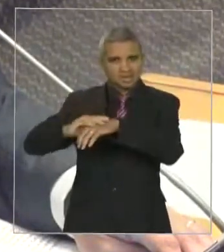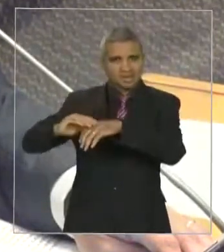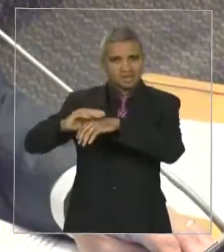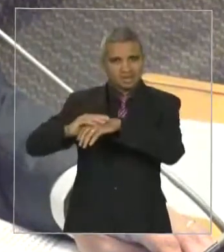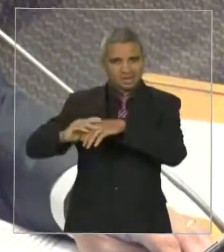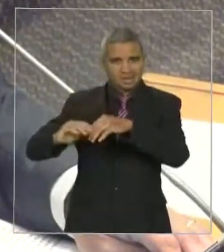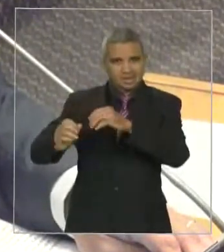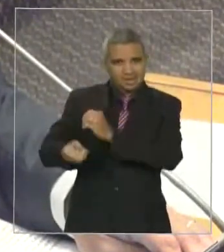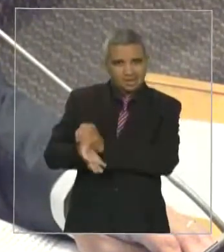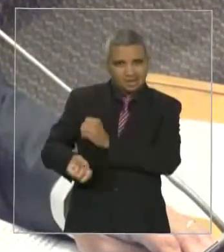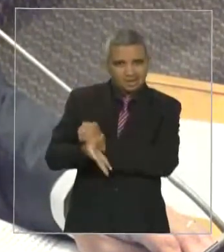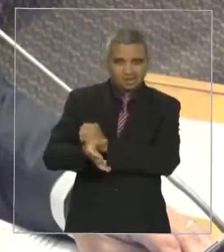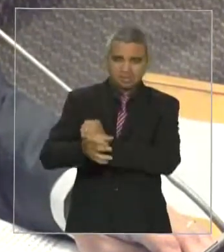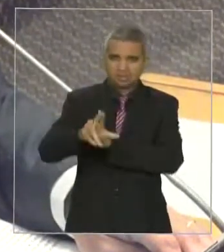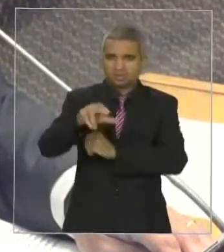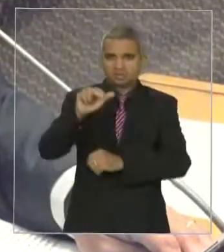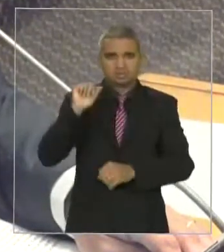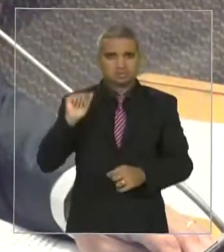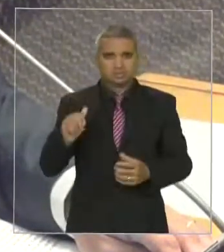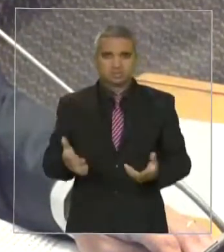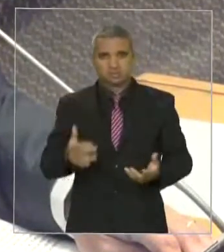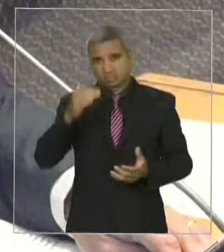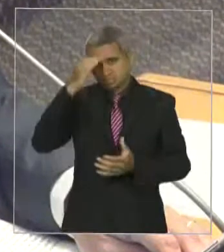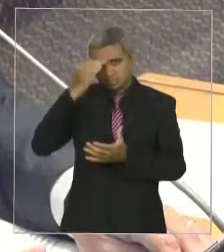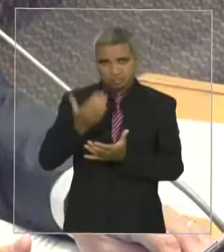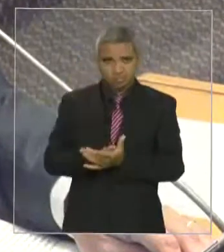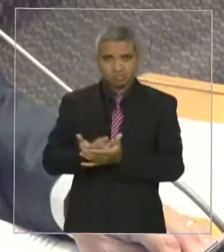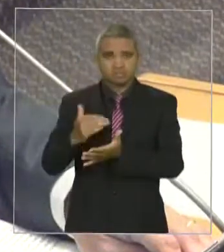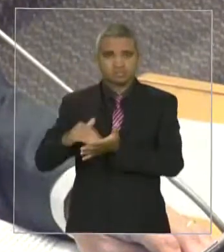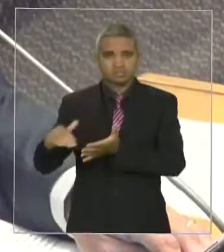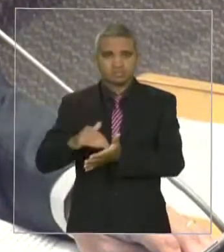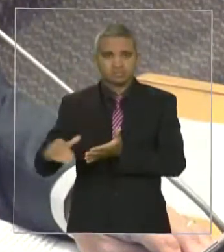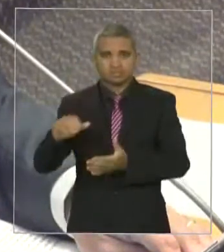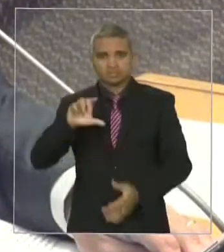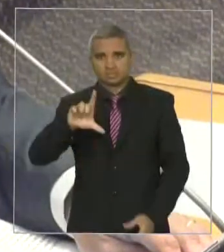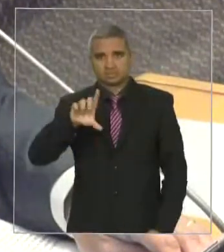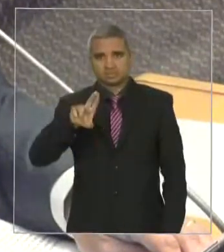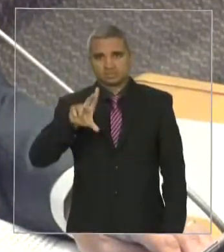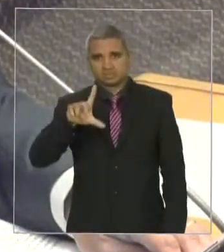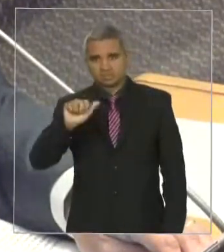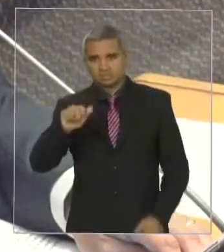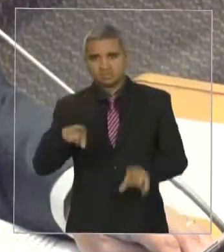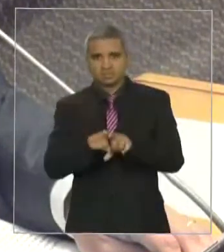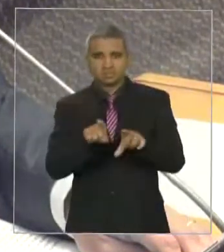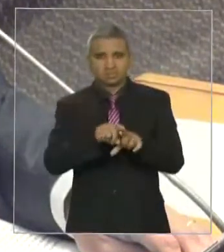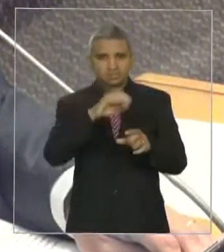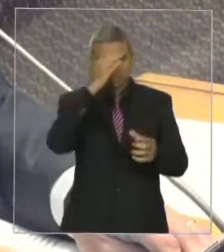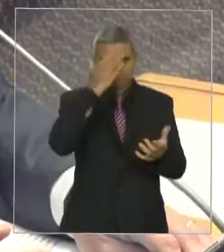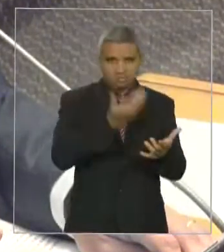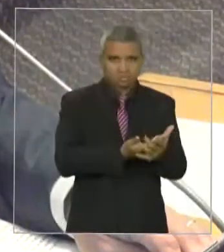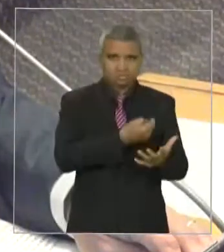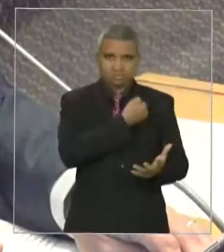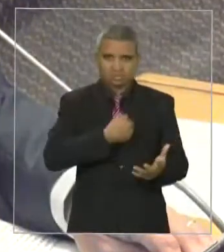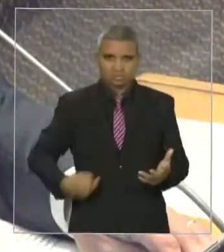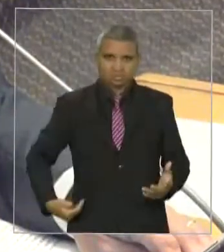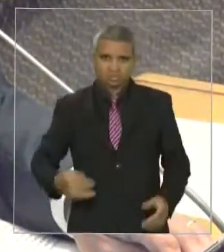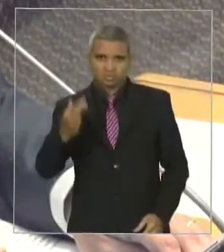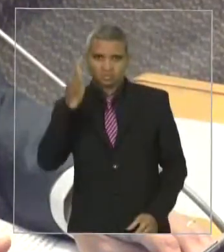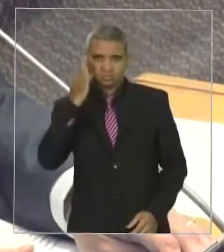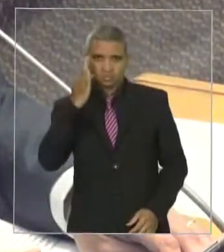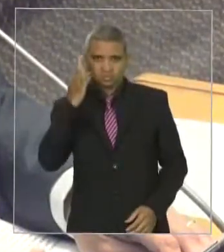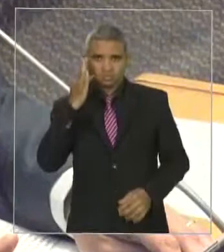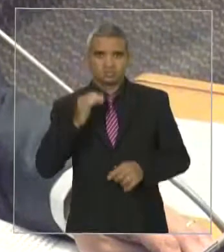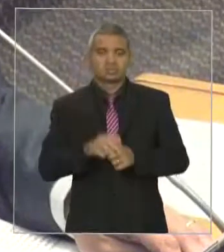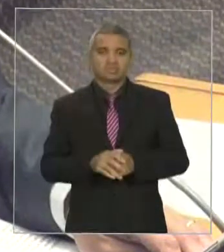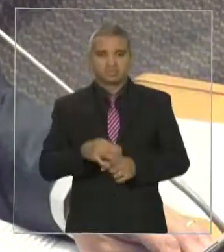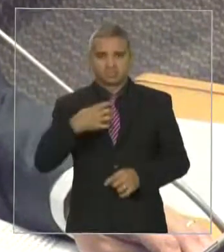no secretário Lula e no governador Flávio Dino, tenho certeza que a opção da Clínica Eldorado foi a